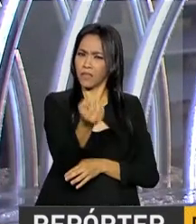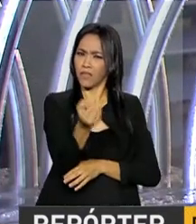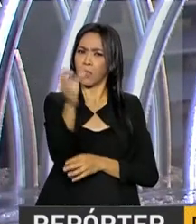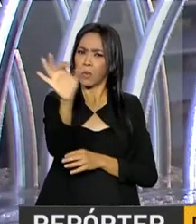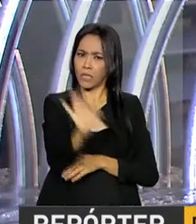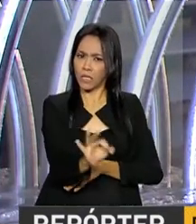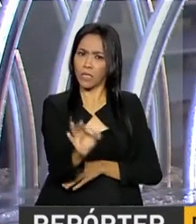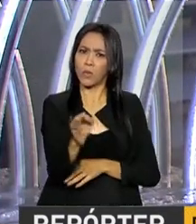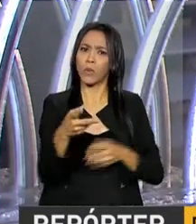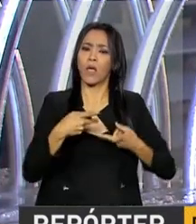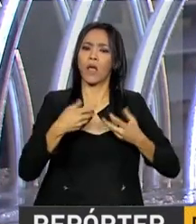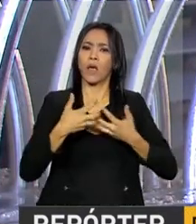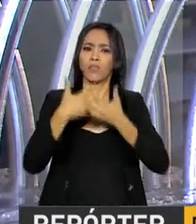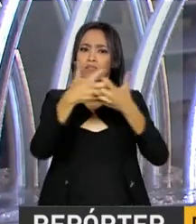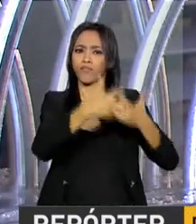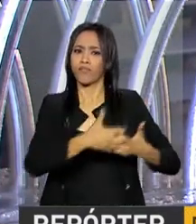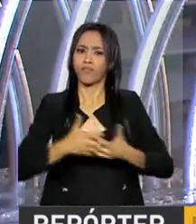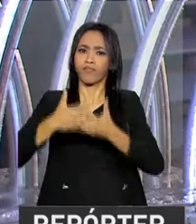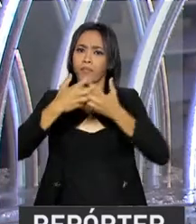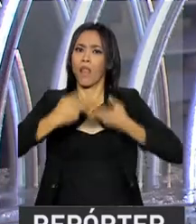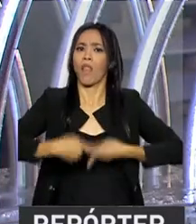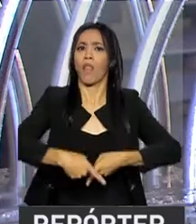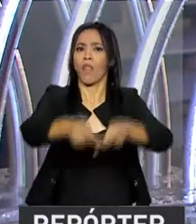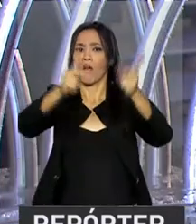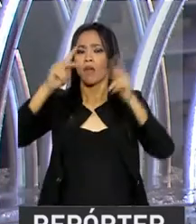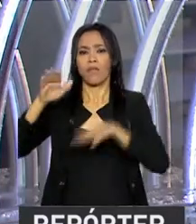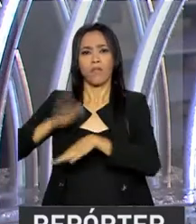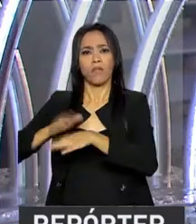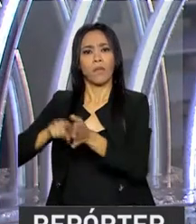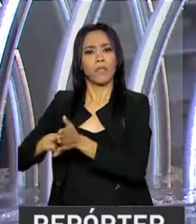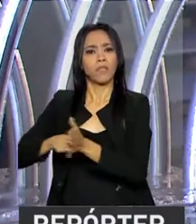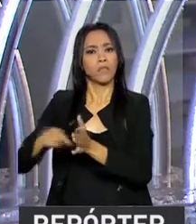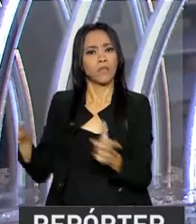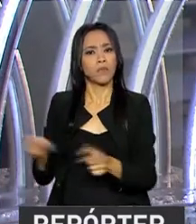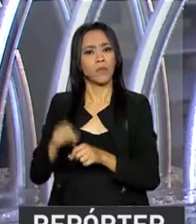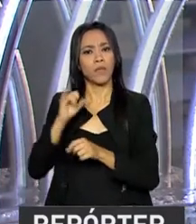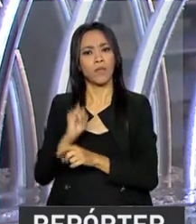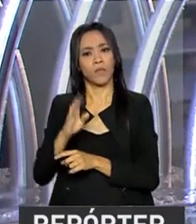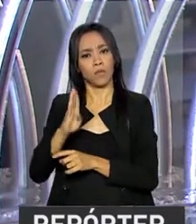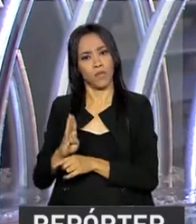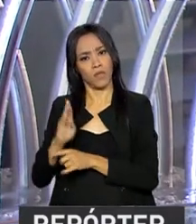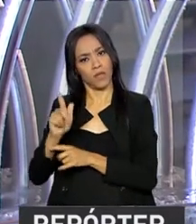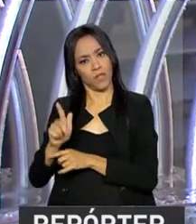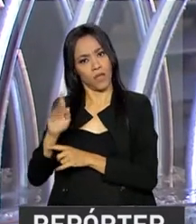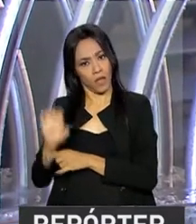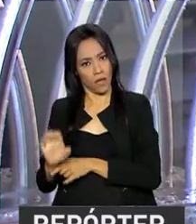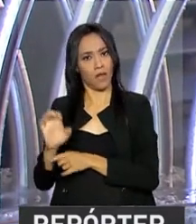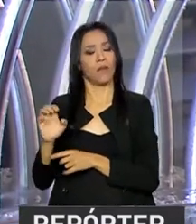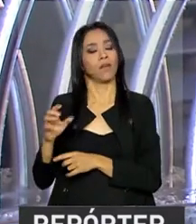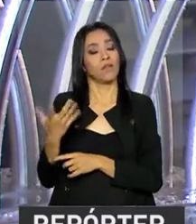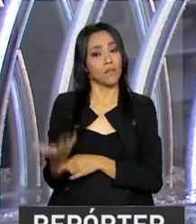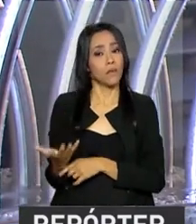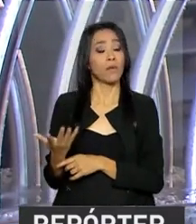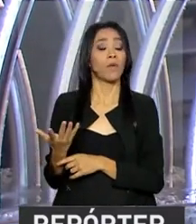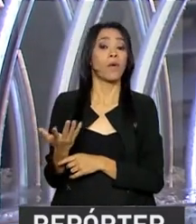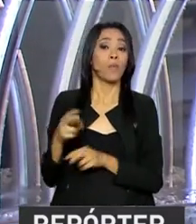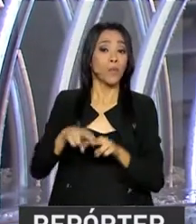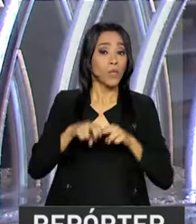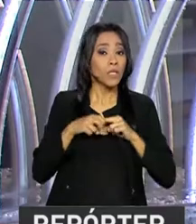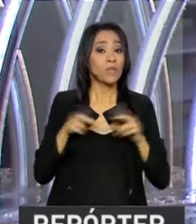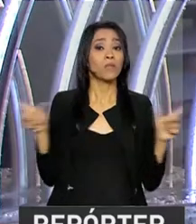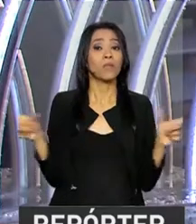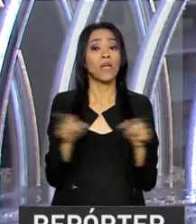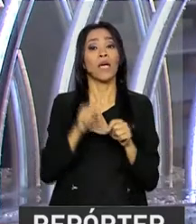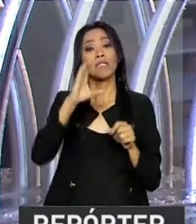de carga de acordo com o ibge e nessa conta entra boa parte da safra agrícola é por isso que a cna